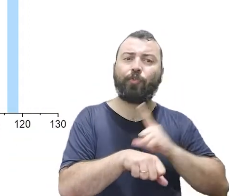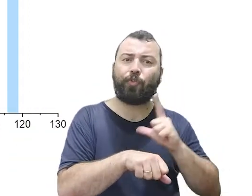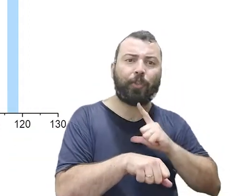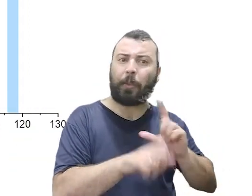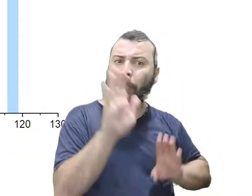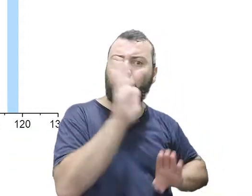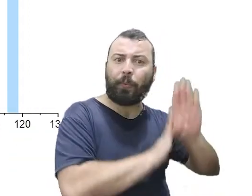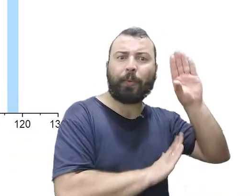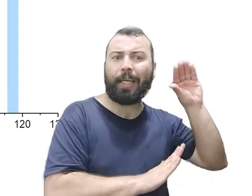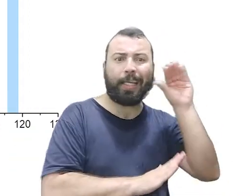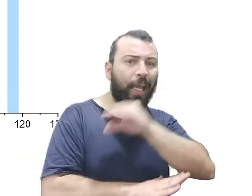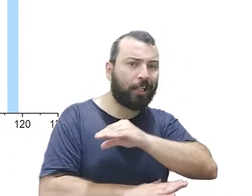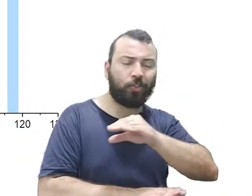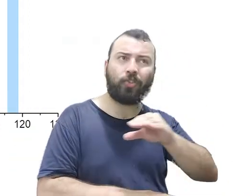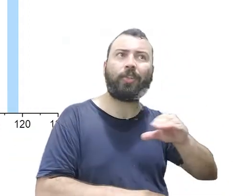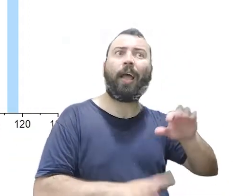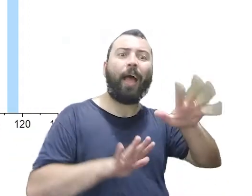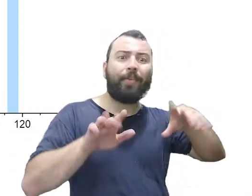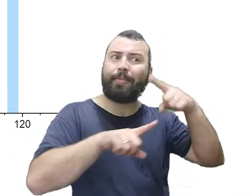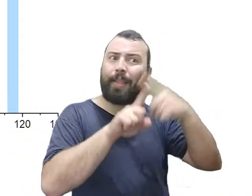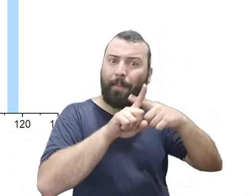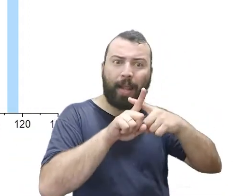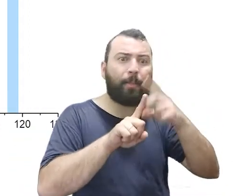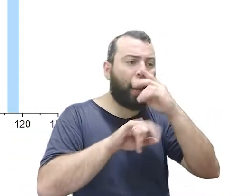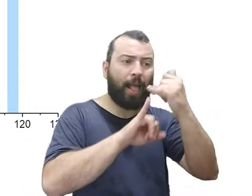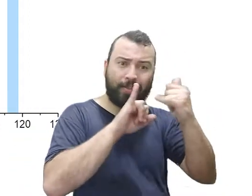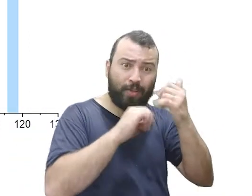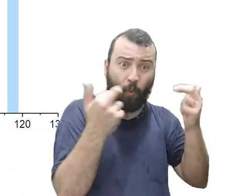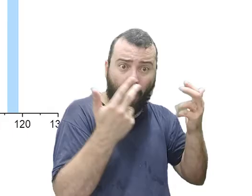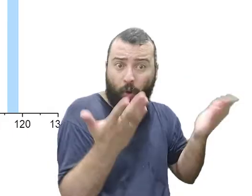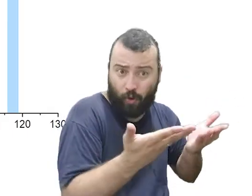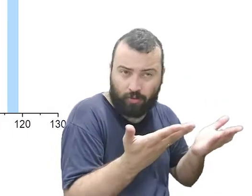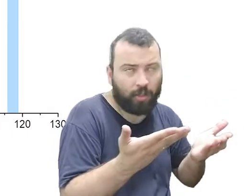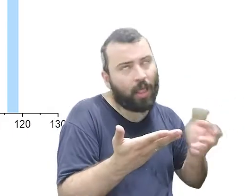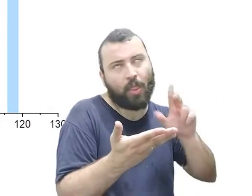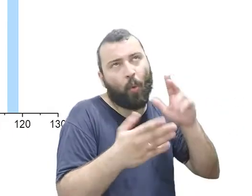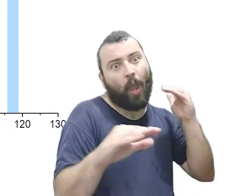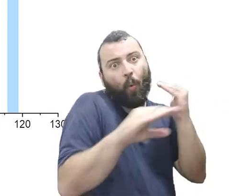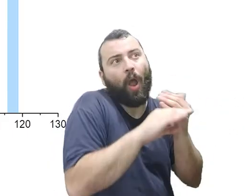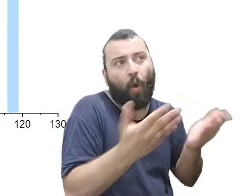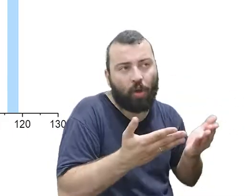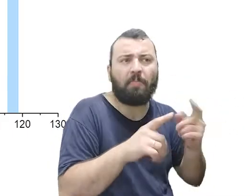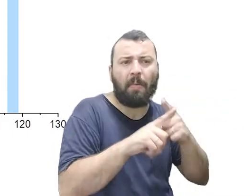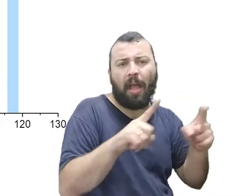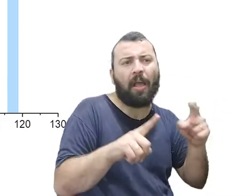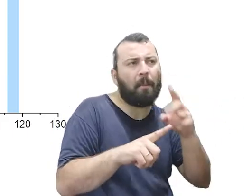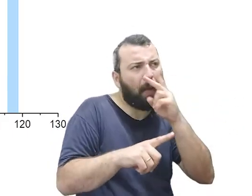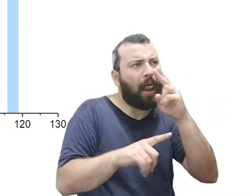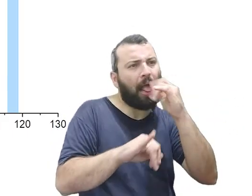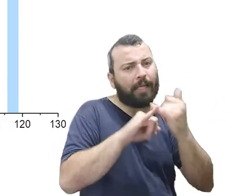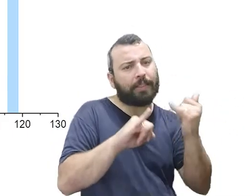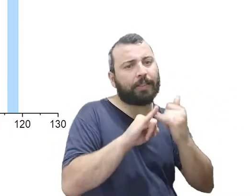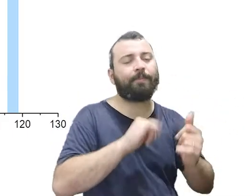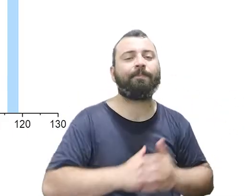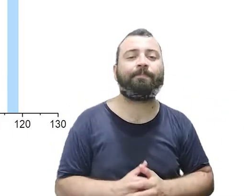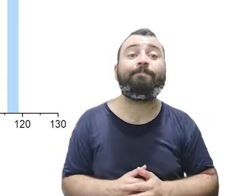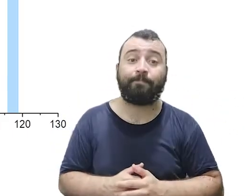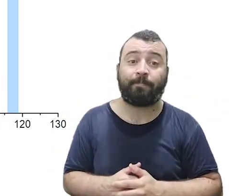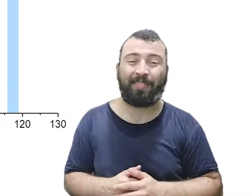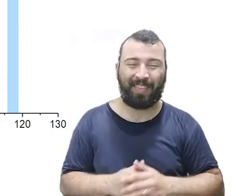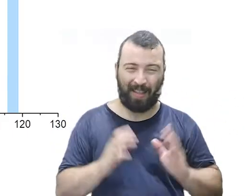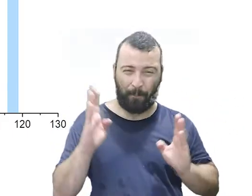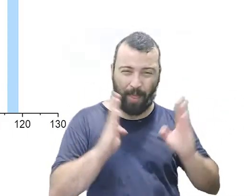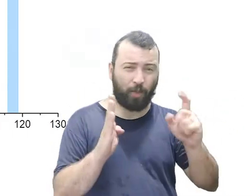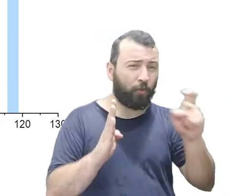fases de aquecimento, com temperaturas que às vezes se assemelham às atuais. Não chegam tão quentes quanto as atuais, mas são relativamente próximas.